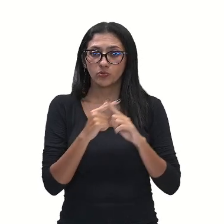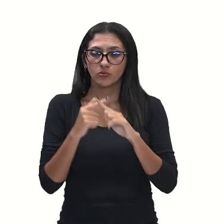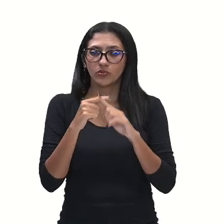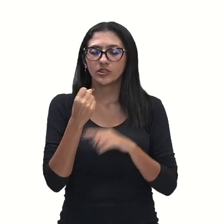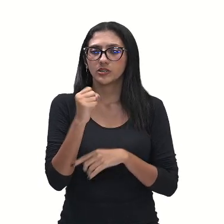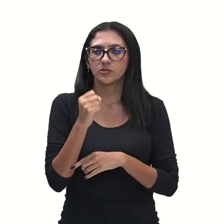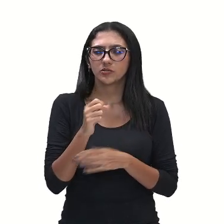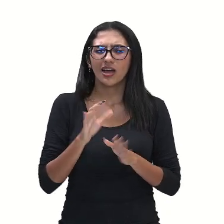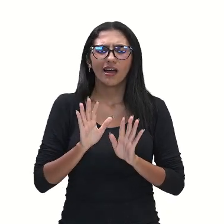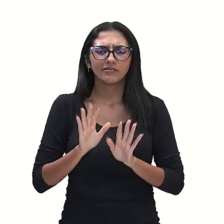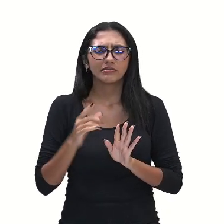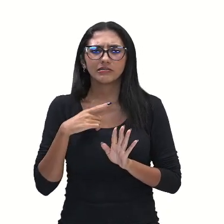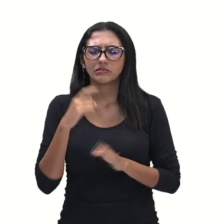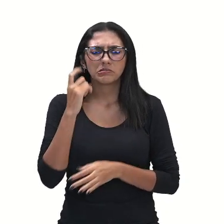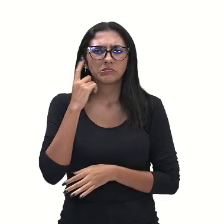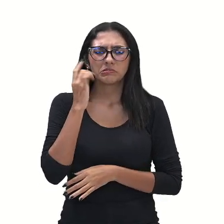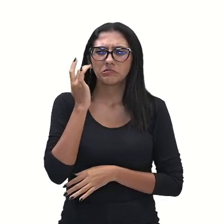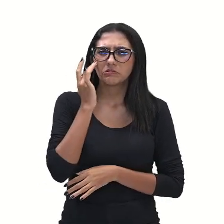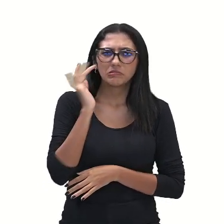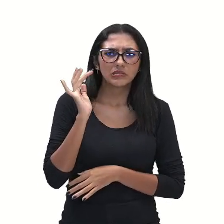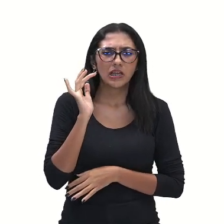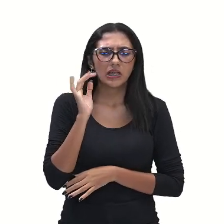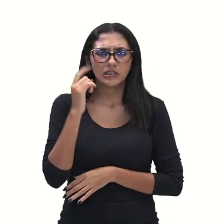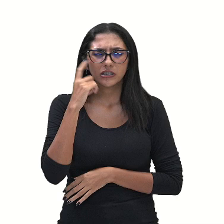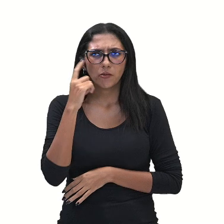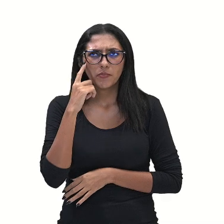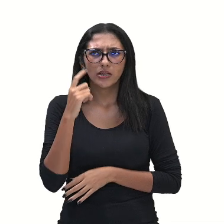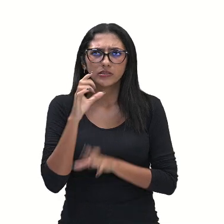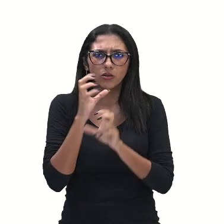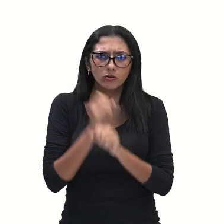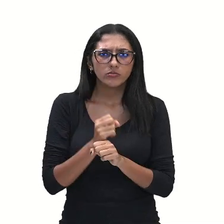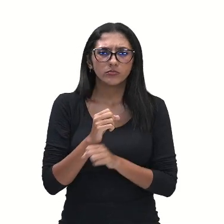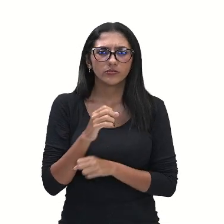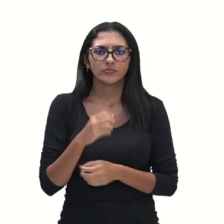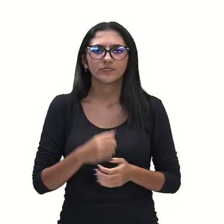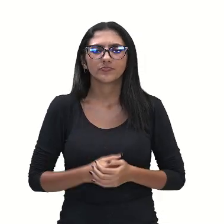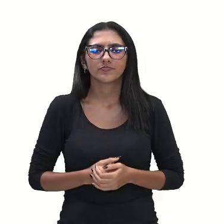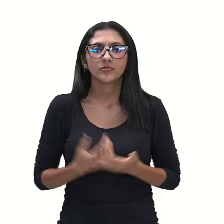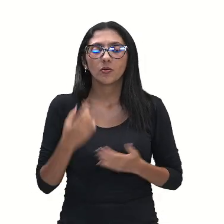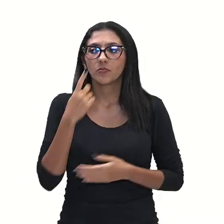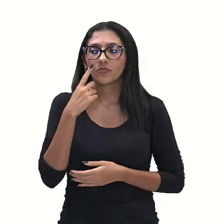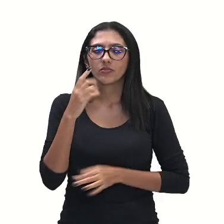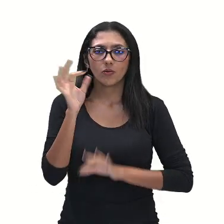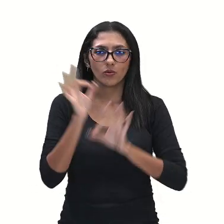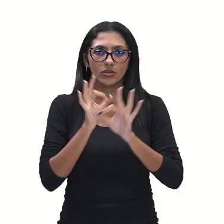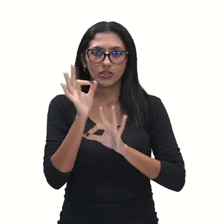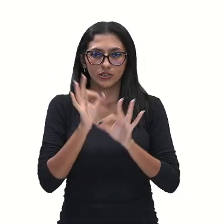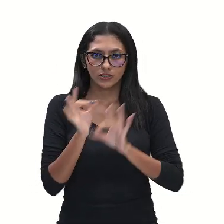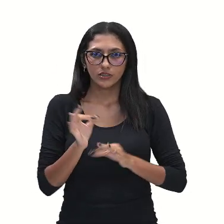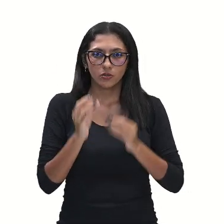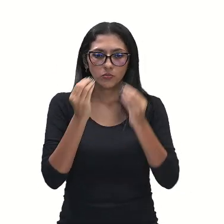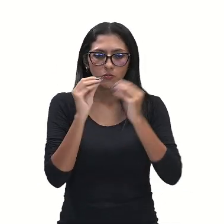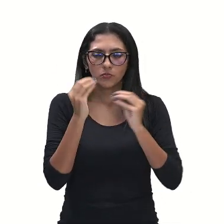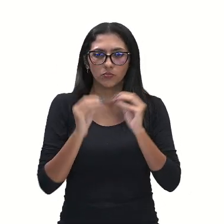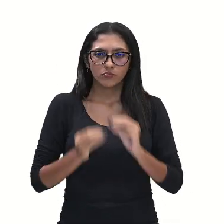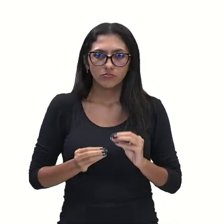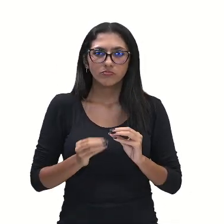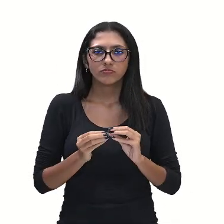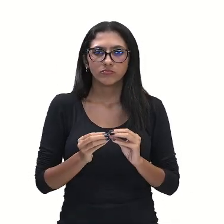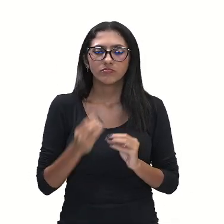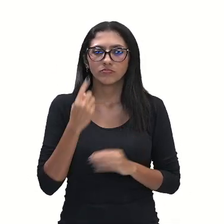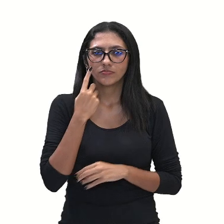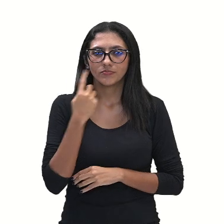sei de cabeça, não tem problema. Vamos lá aqui, ó. 8 vezes 8, 64, sobe 6. 8 vezes